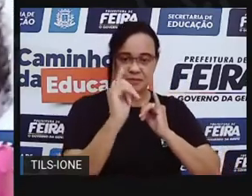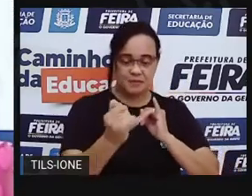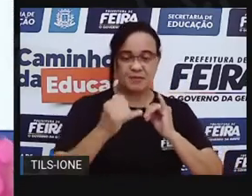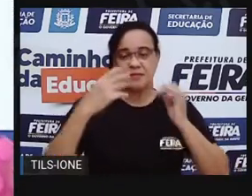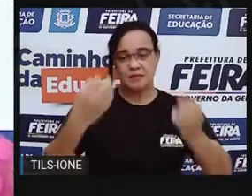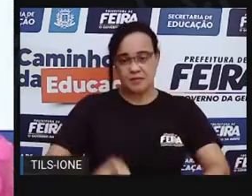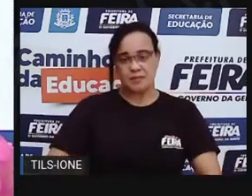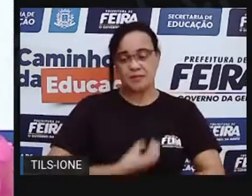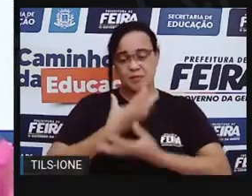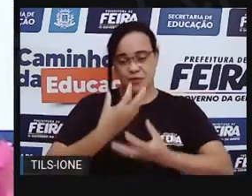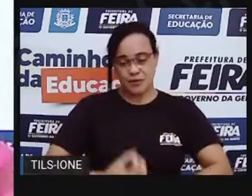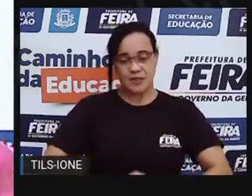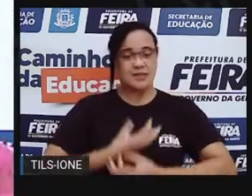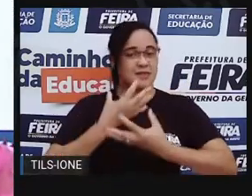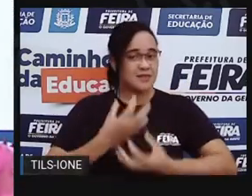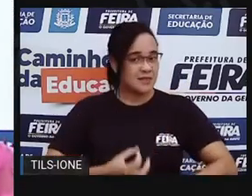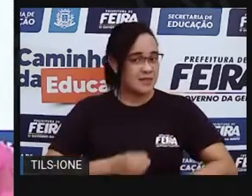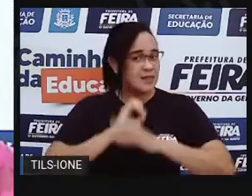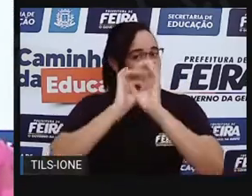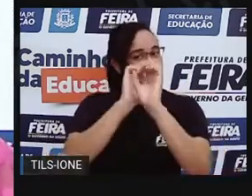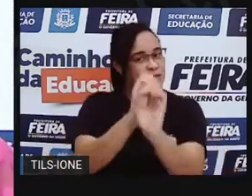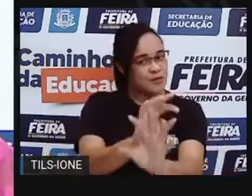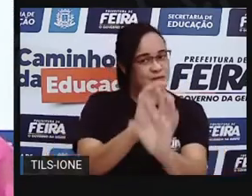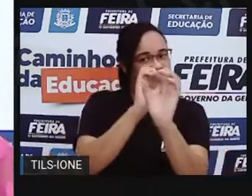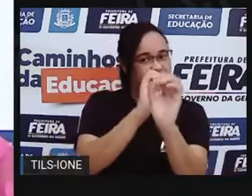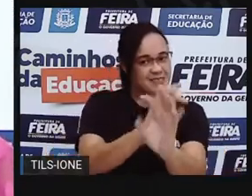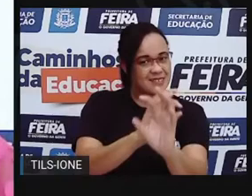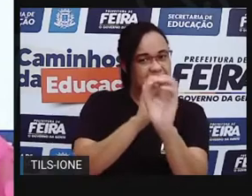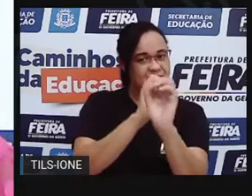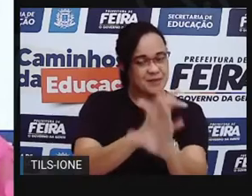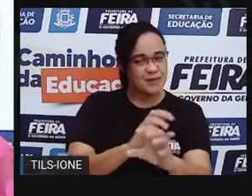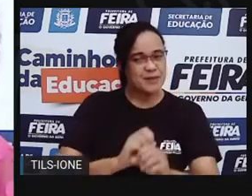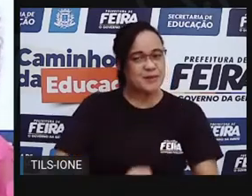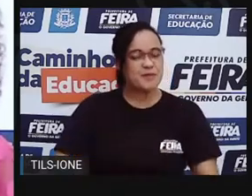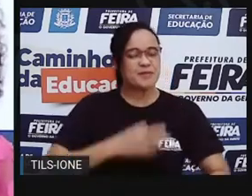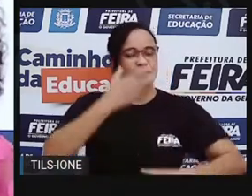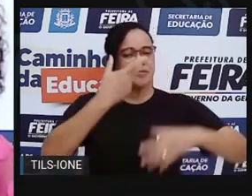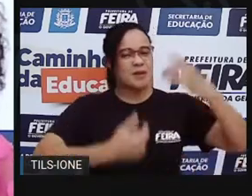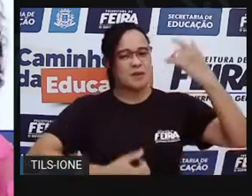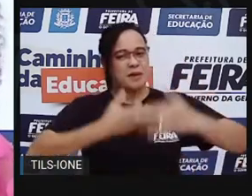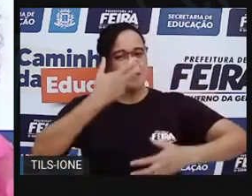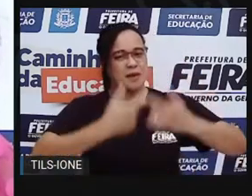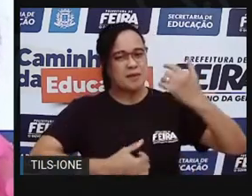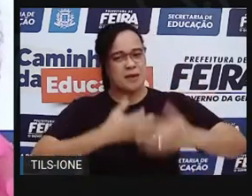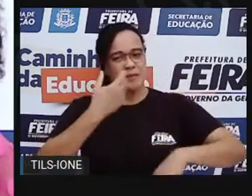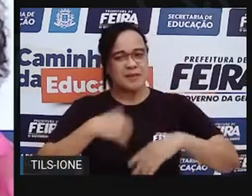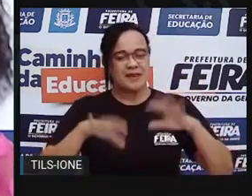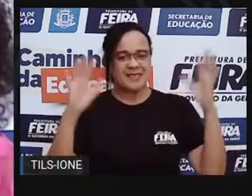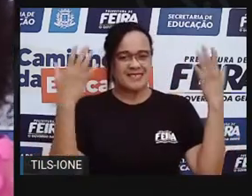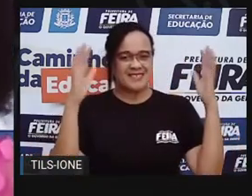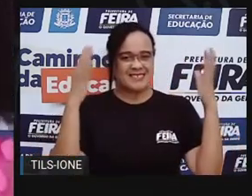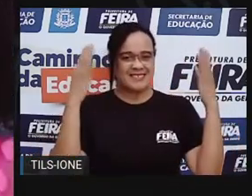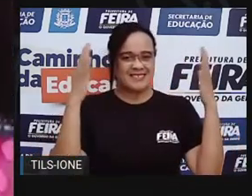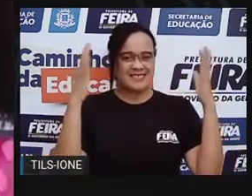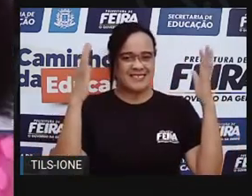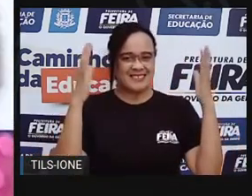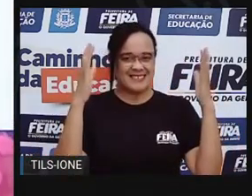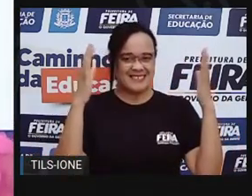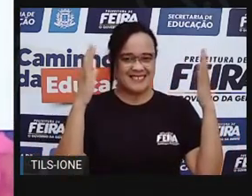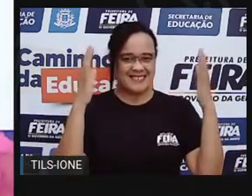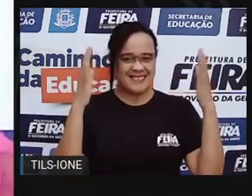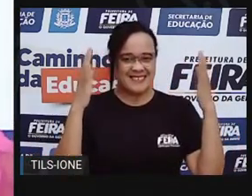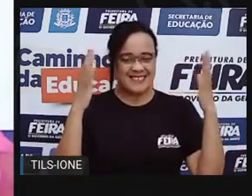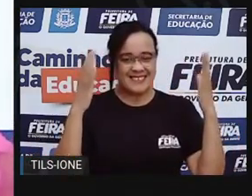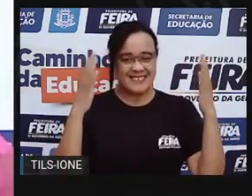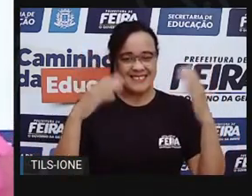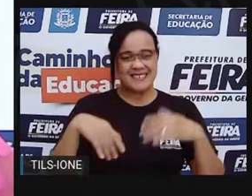cantar. Uma poesia eu vou declamar. Que lindo! Tá de parabéns!